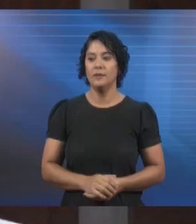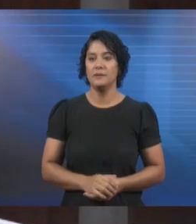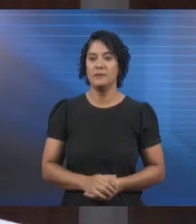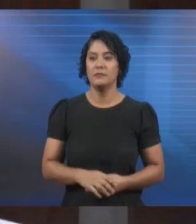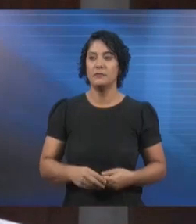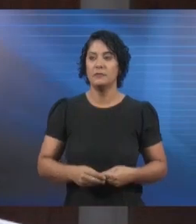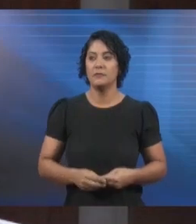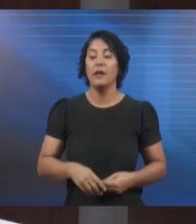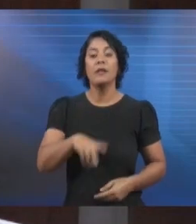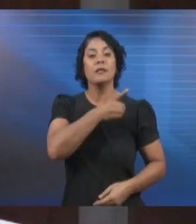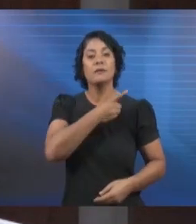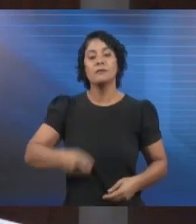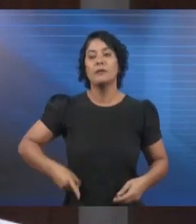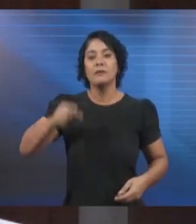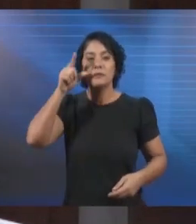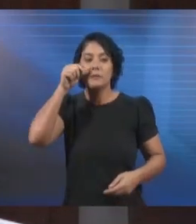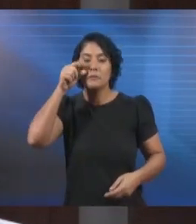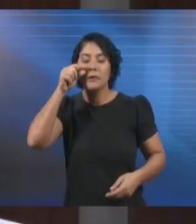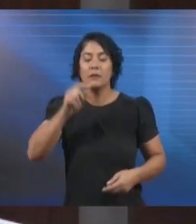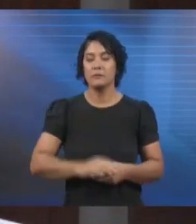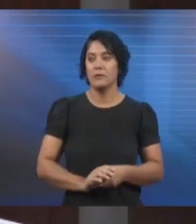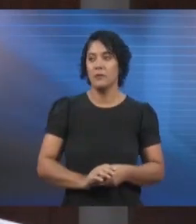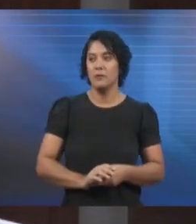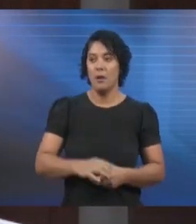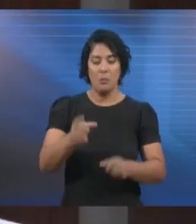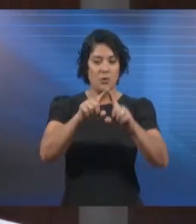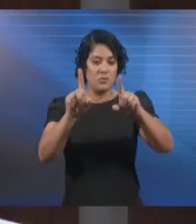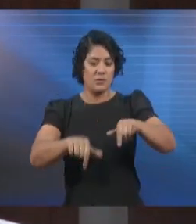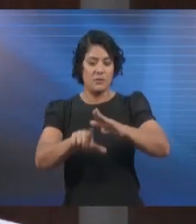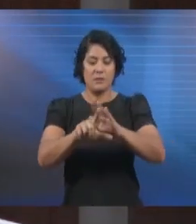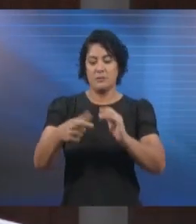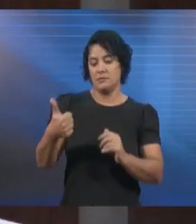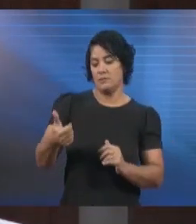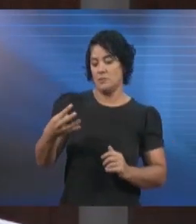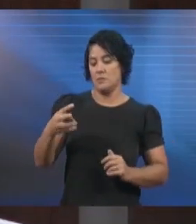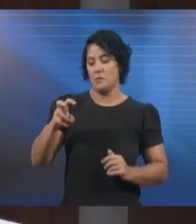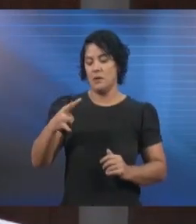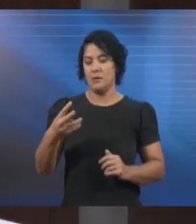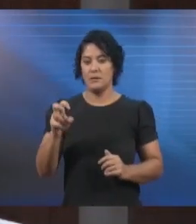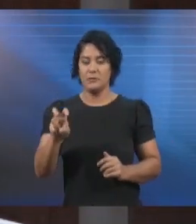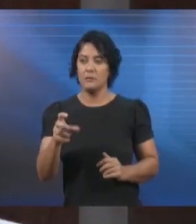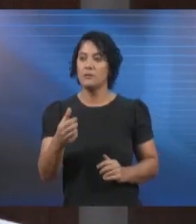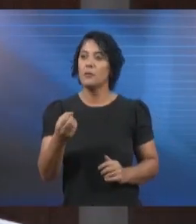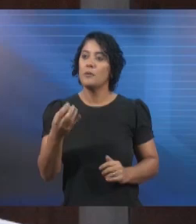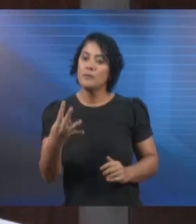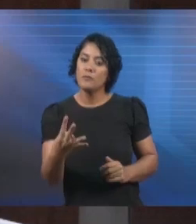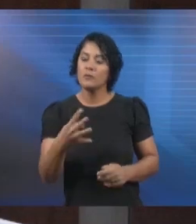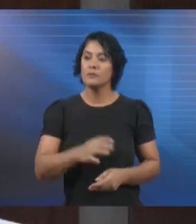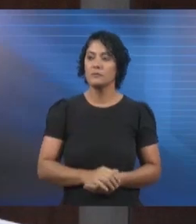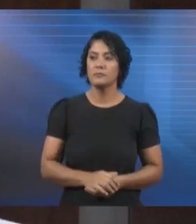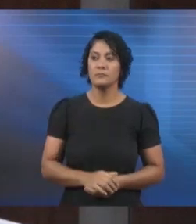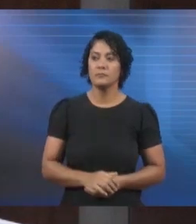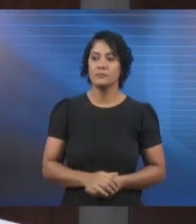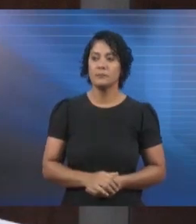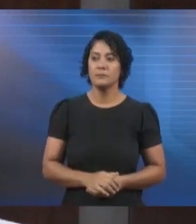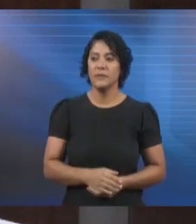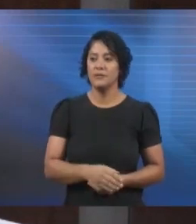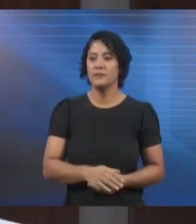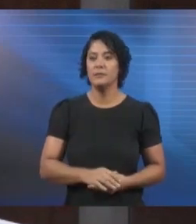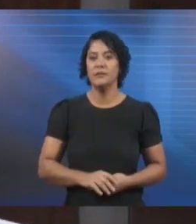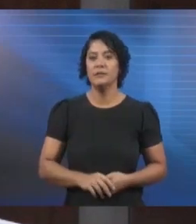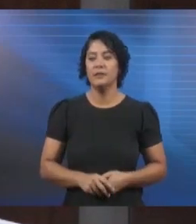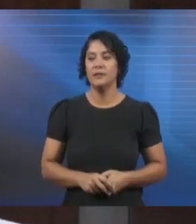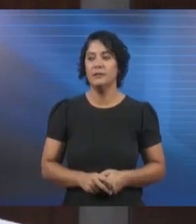do deputado projeto de lei número 145/2022 que institui a semana